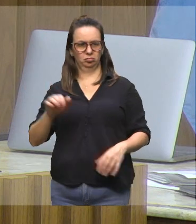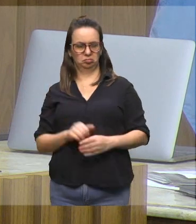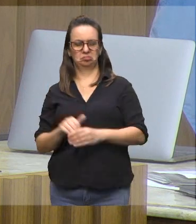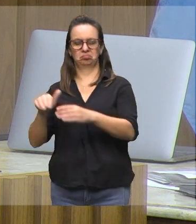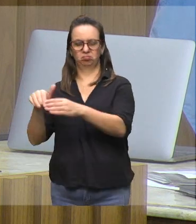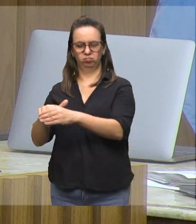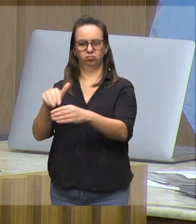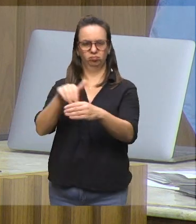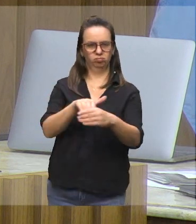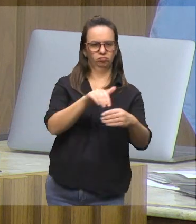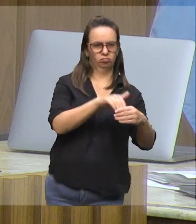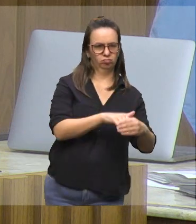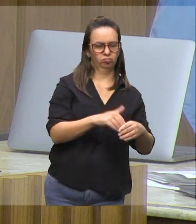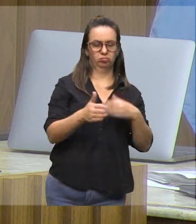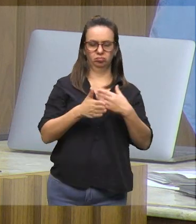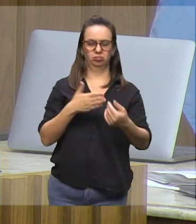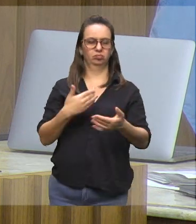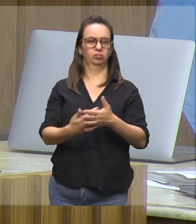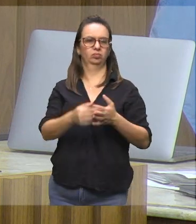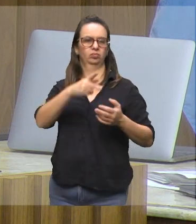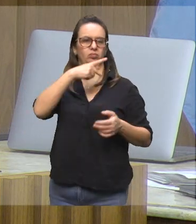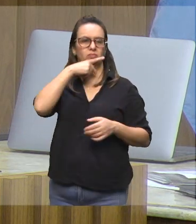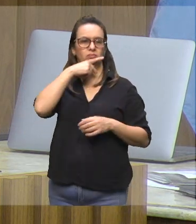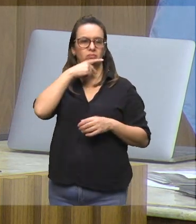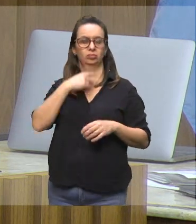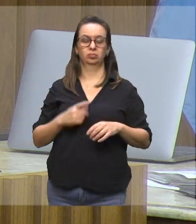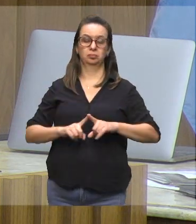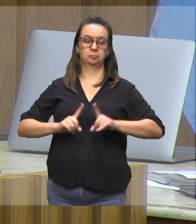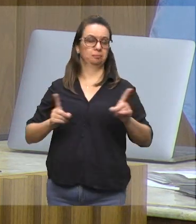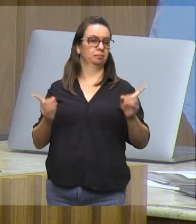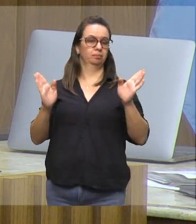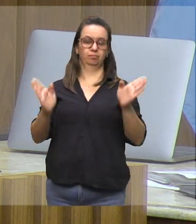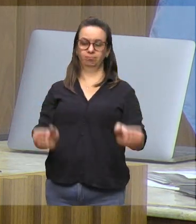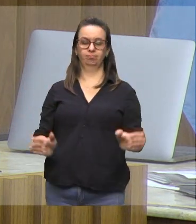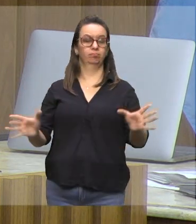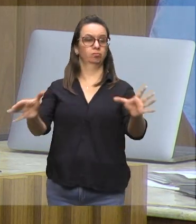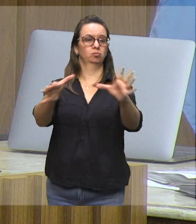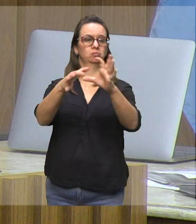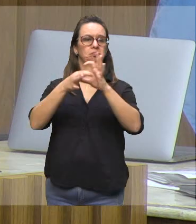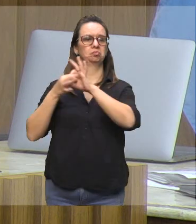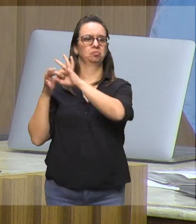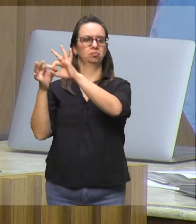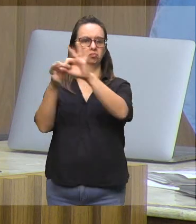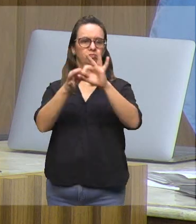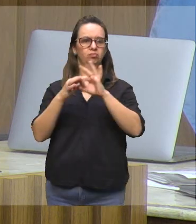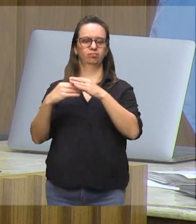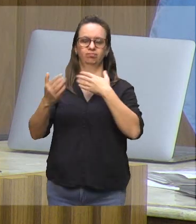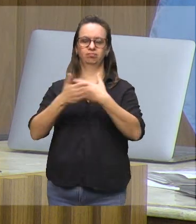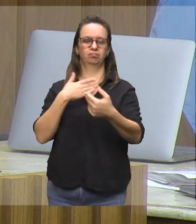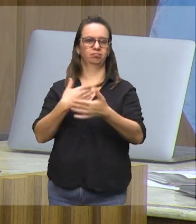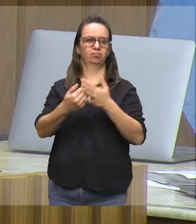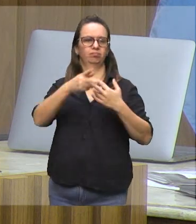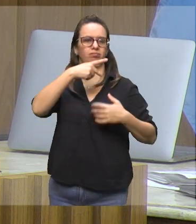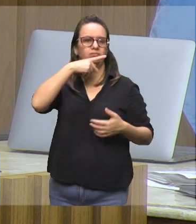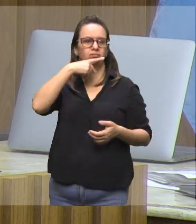for, mas que é um momento agora que nós precisamos da união de todos. Também tenho os